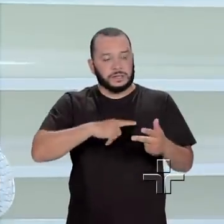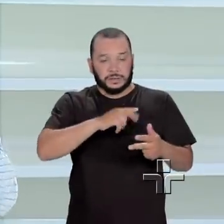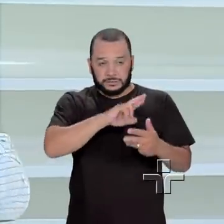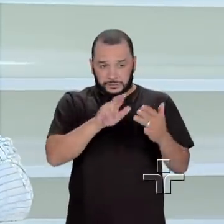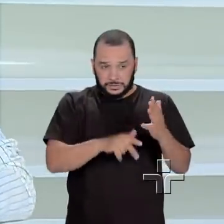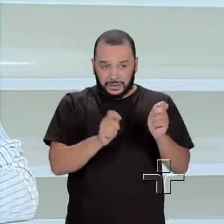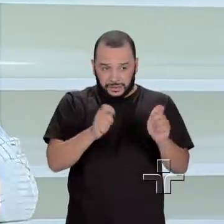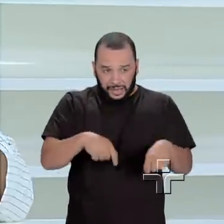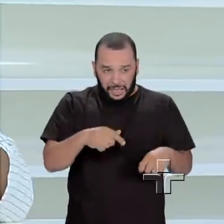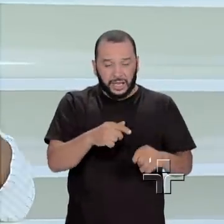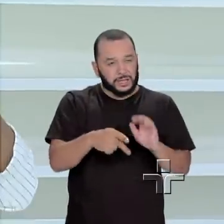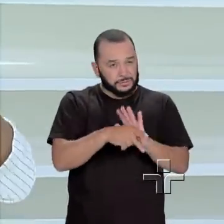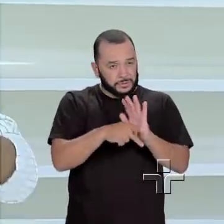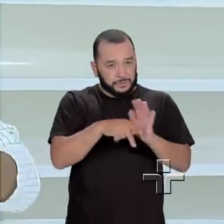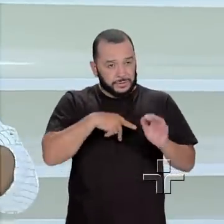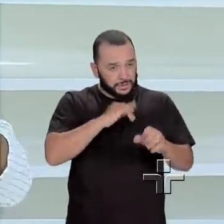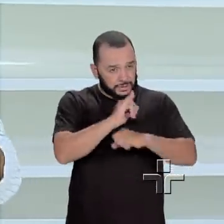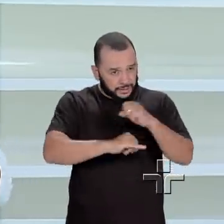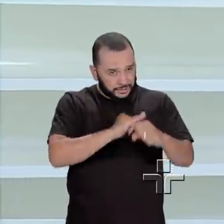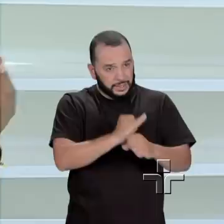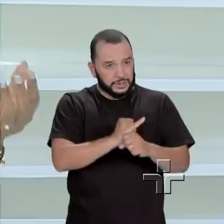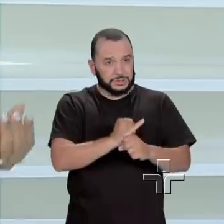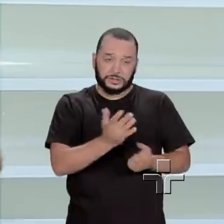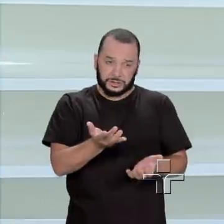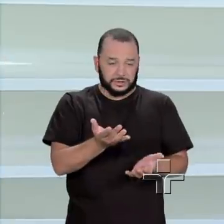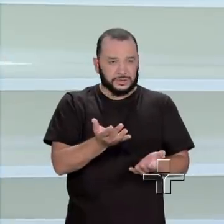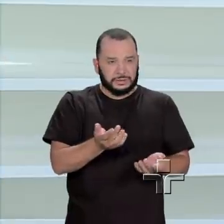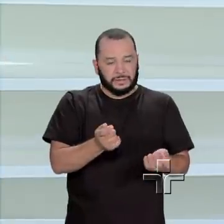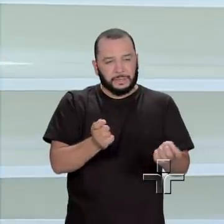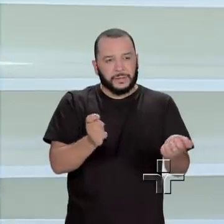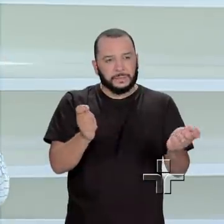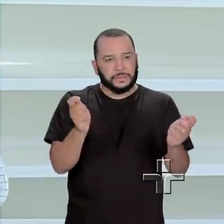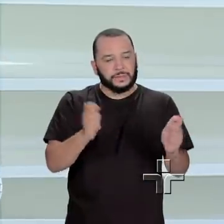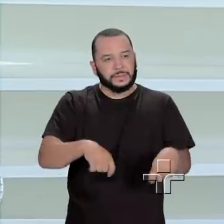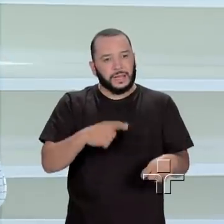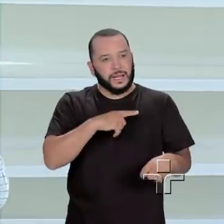não são, olhando já que ela se inspira de um